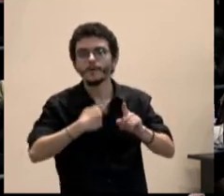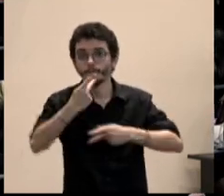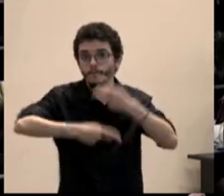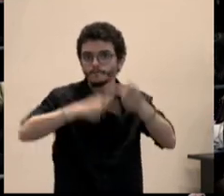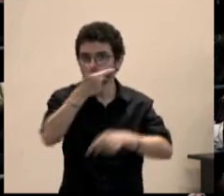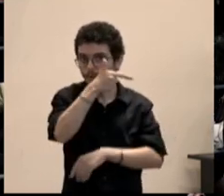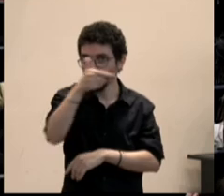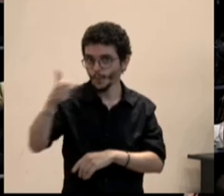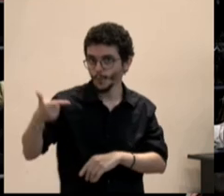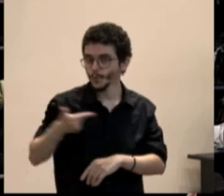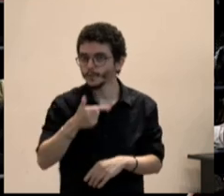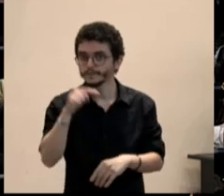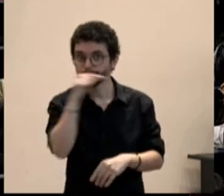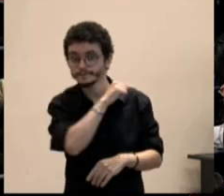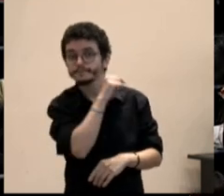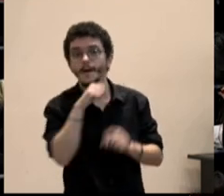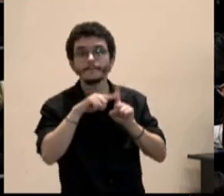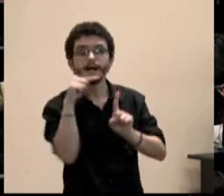aí.